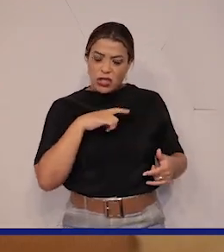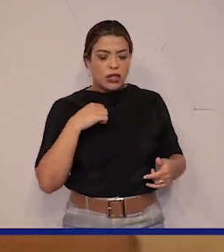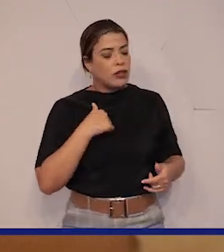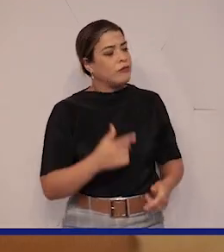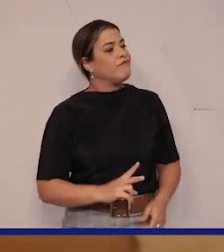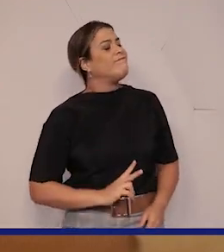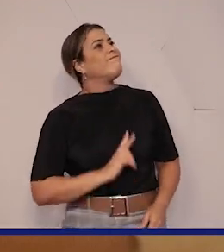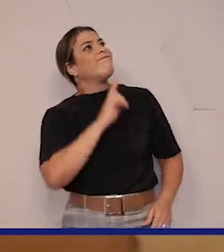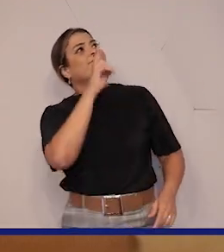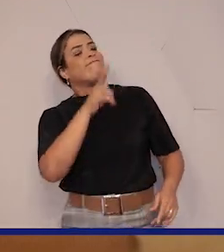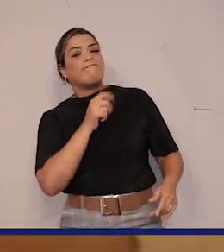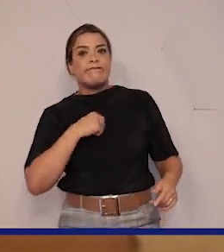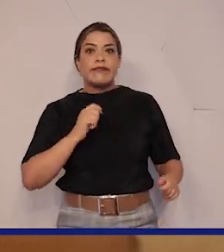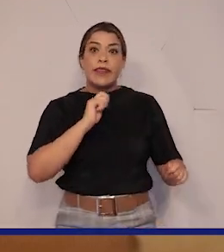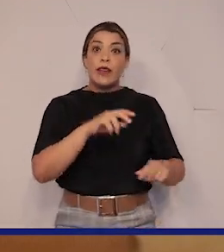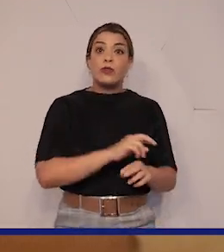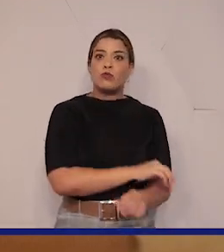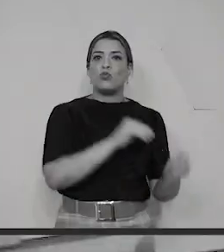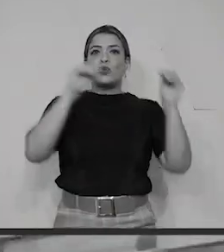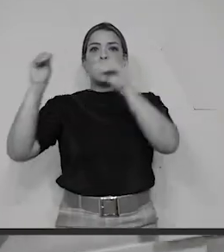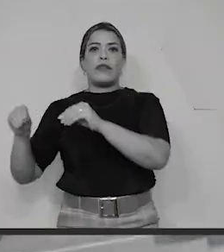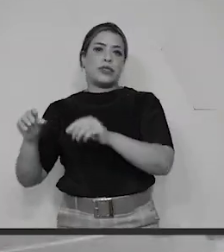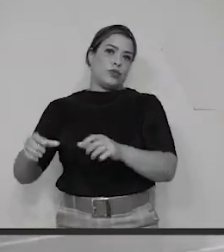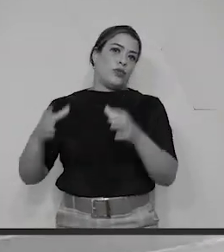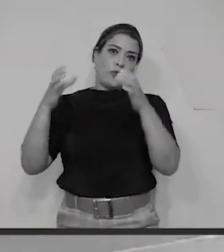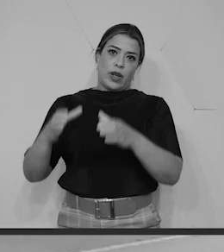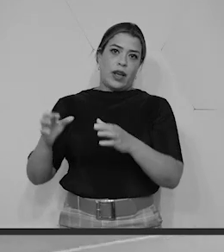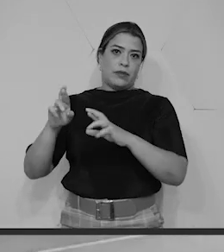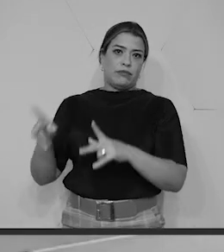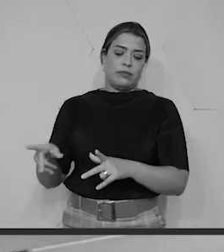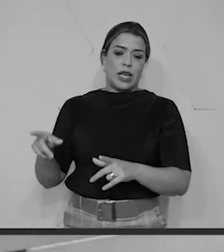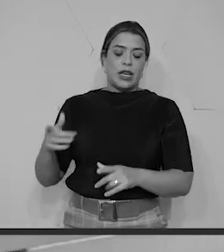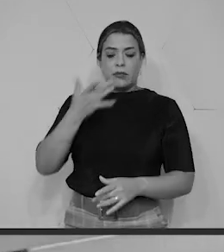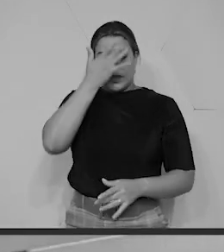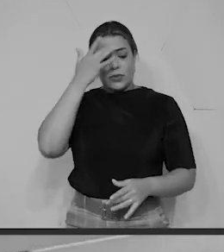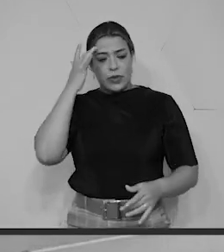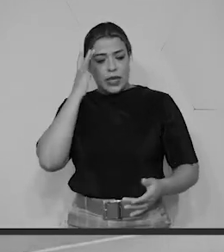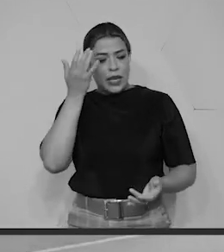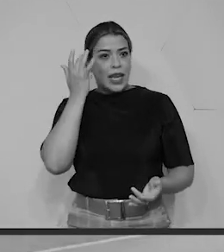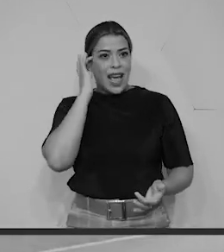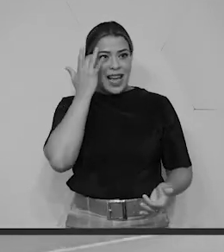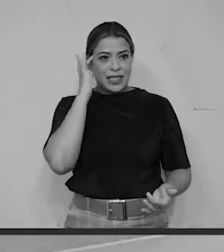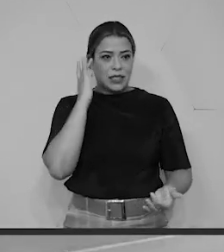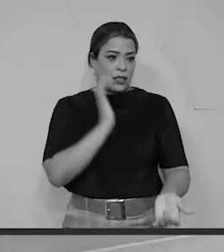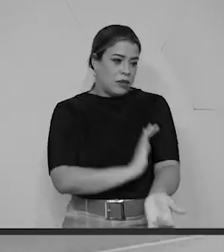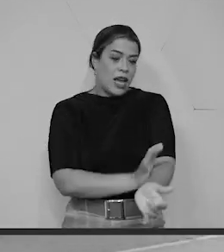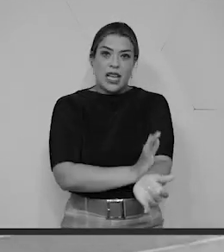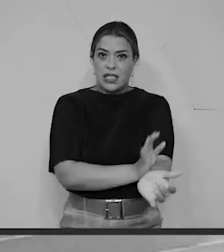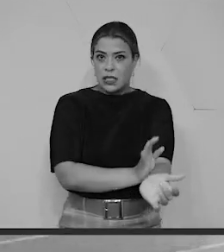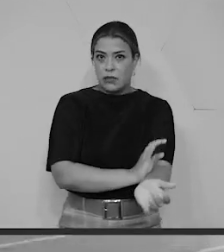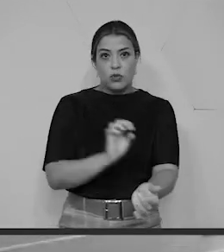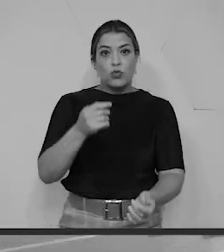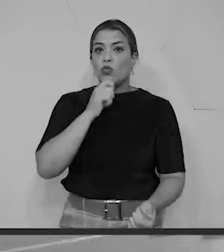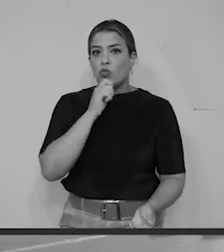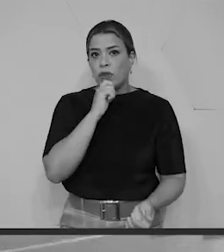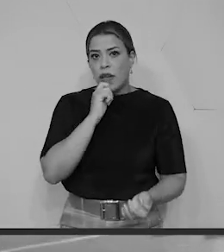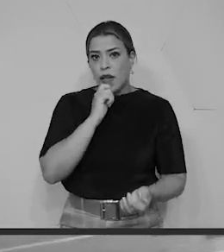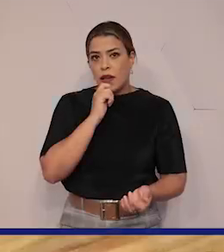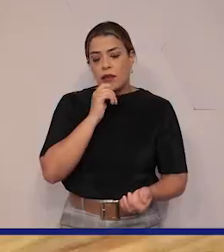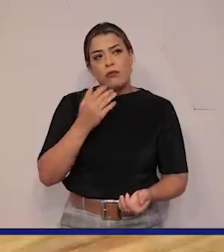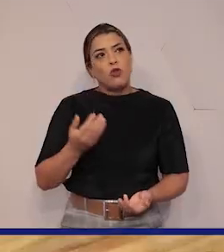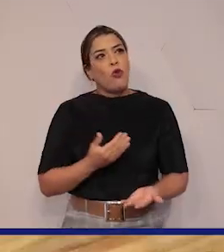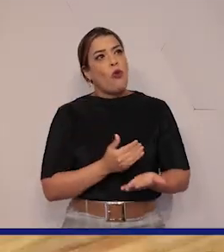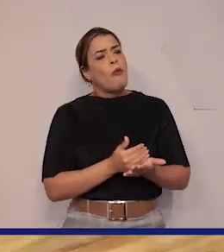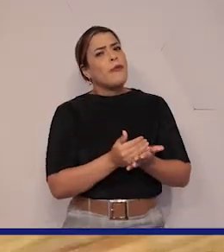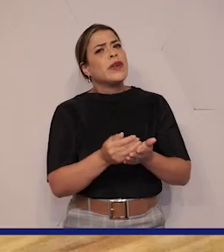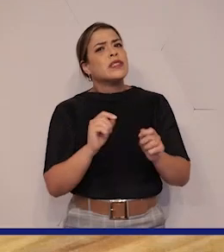atrás, nossa, eu já estaria em outros lugares. As pessoas que acham que preconceito e discriminação racial, eu faço um convite. Começa a fazer